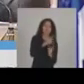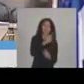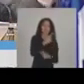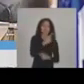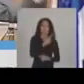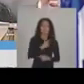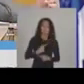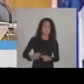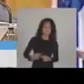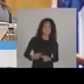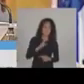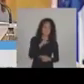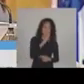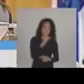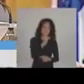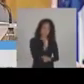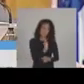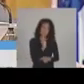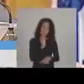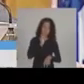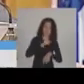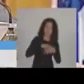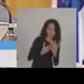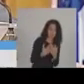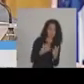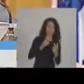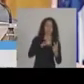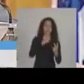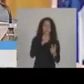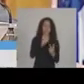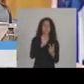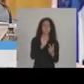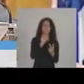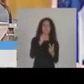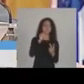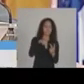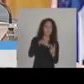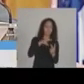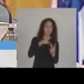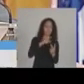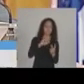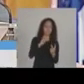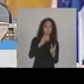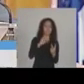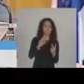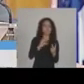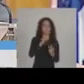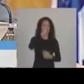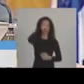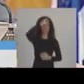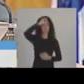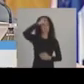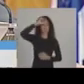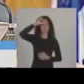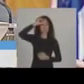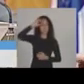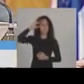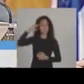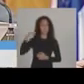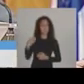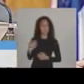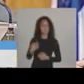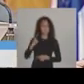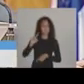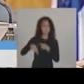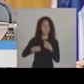CPI do cabaré Renan Calheiros o homem mais inocente do planeta depois de um ladrão de